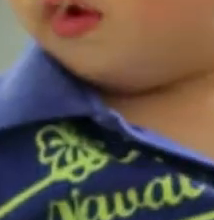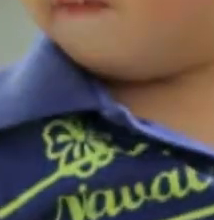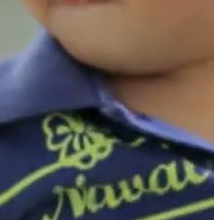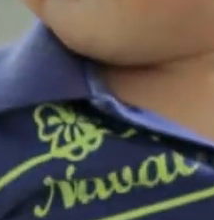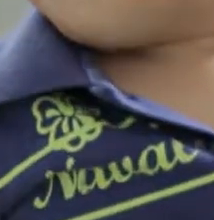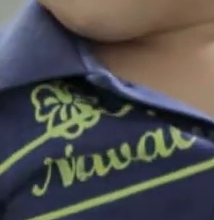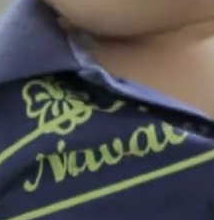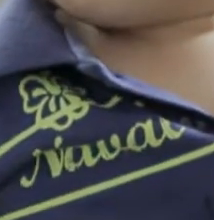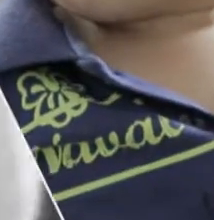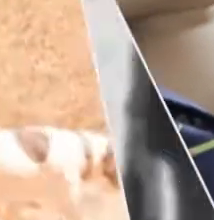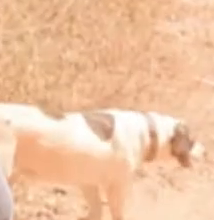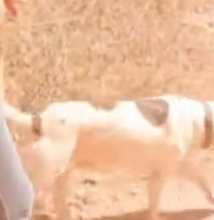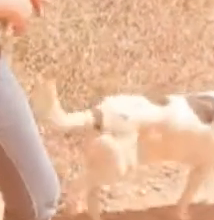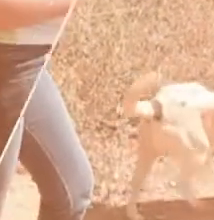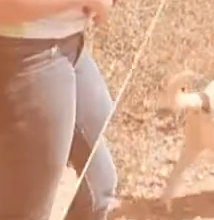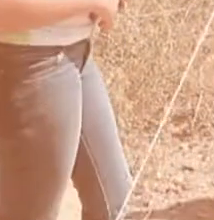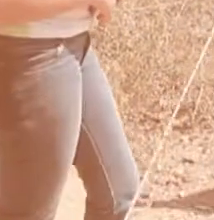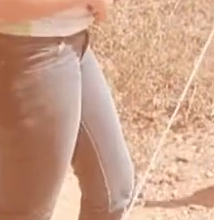Música